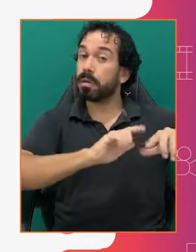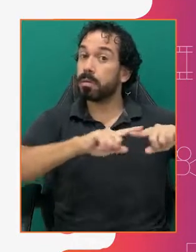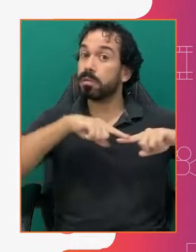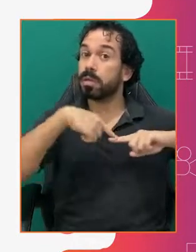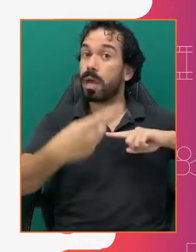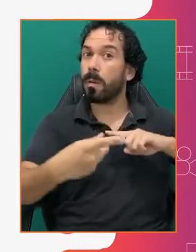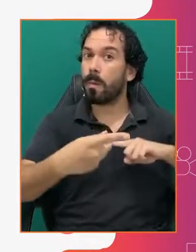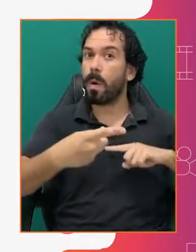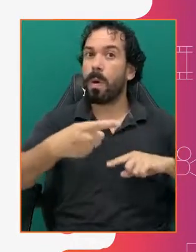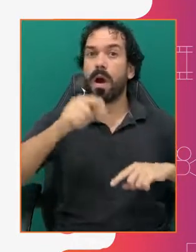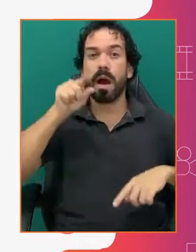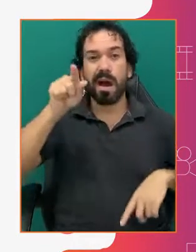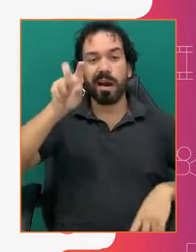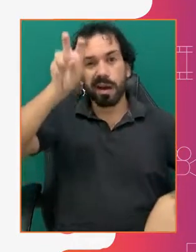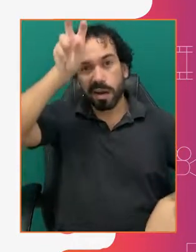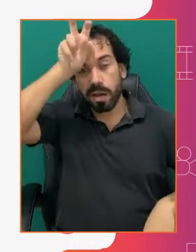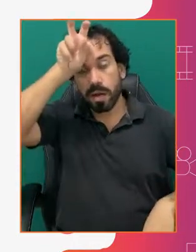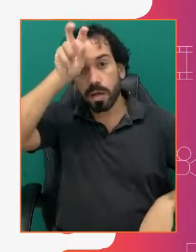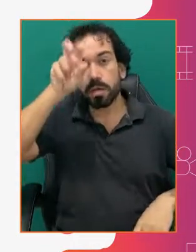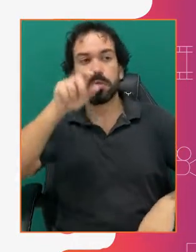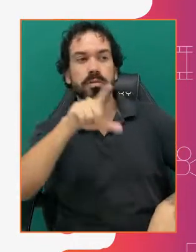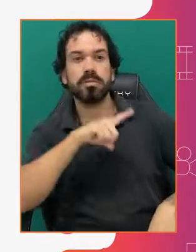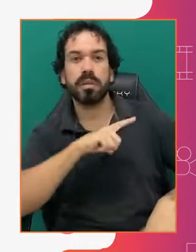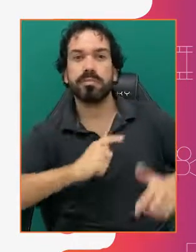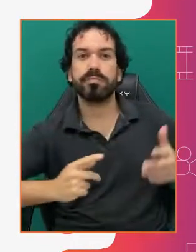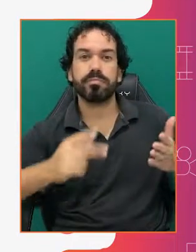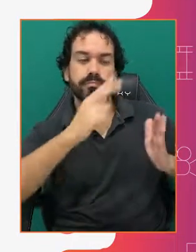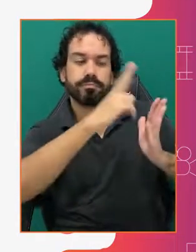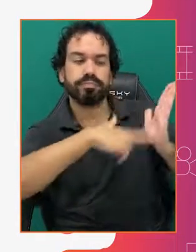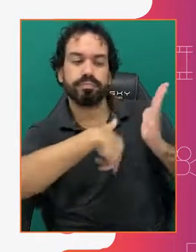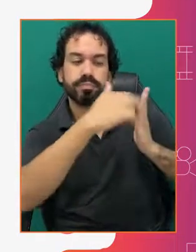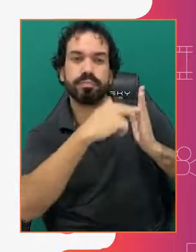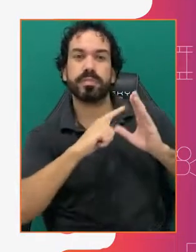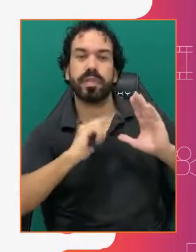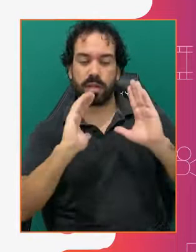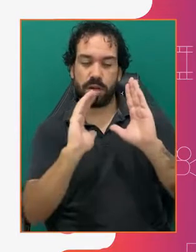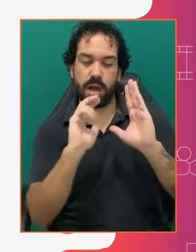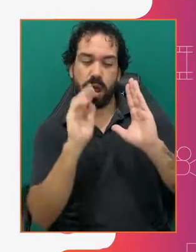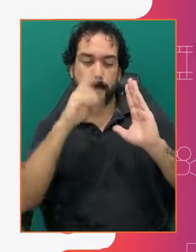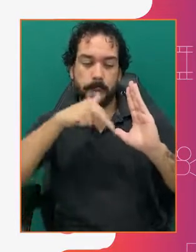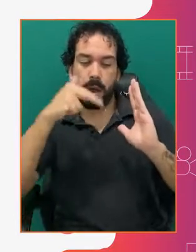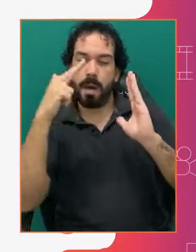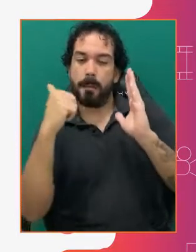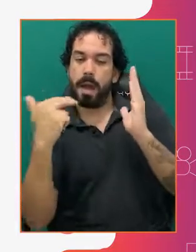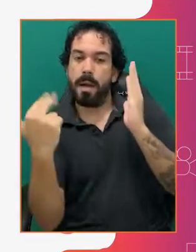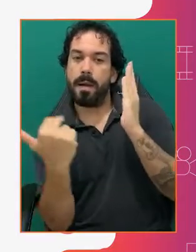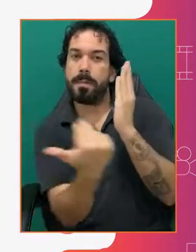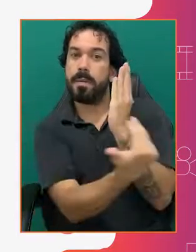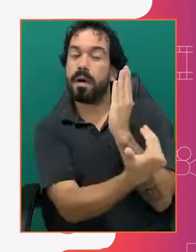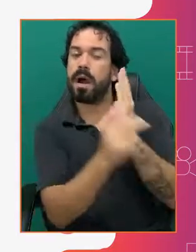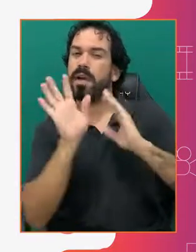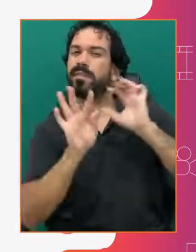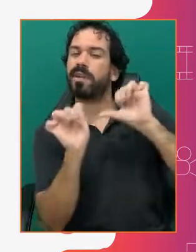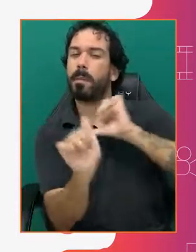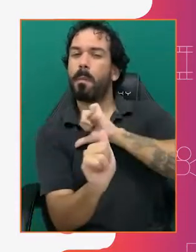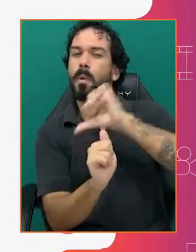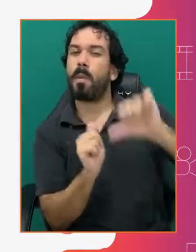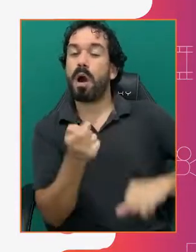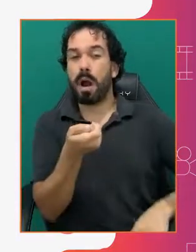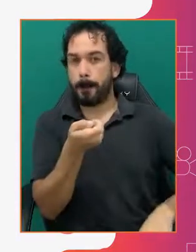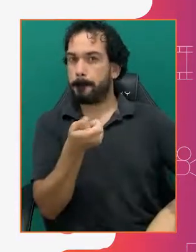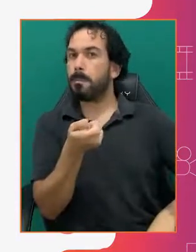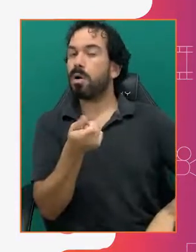Grécia Antiga, os vasos eram pintados com imagens lado a lado, às vezes com uma pequena mudança entre